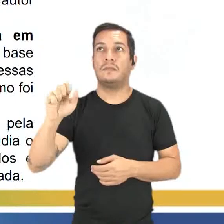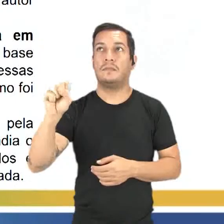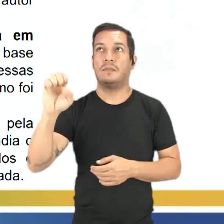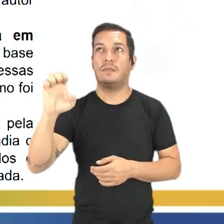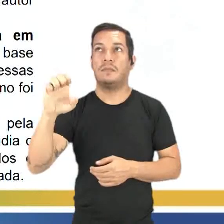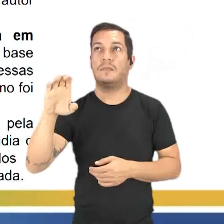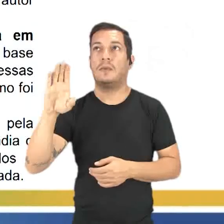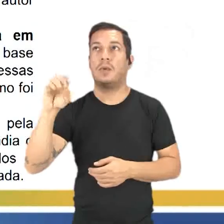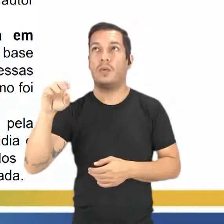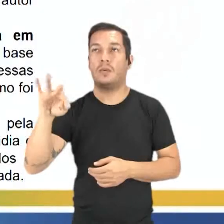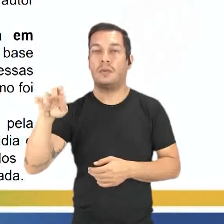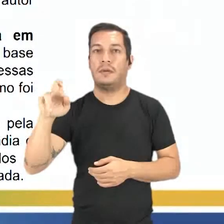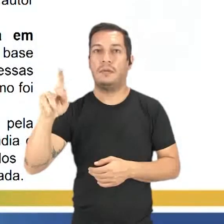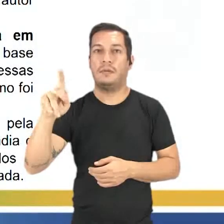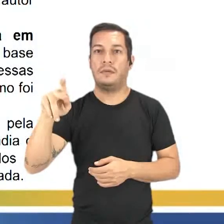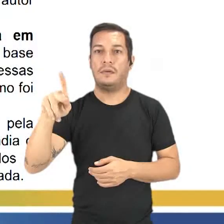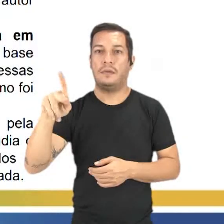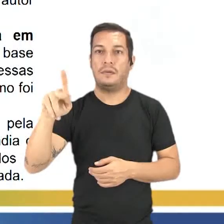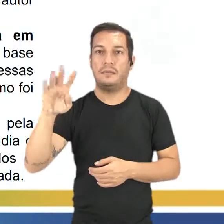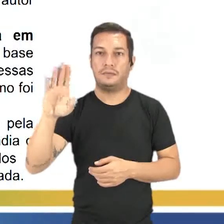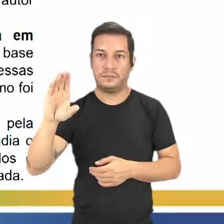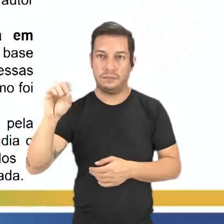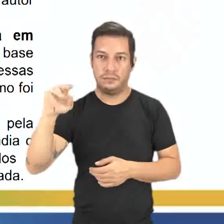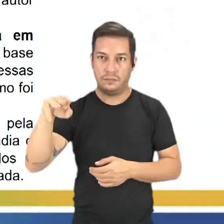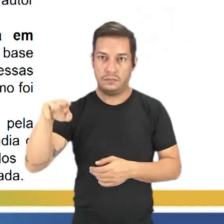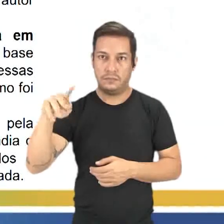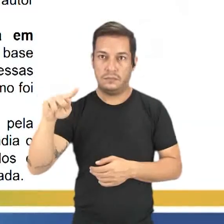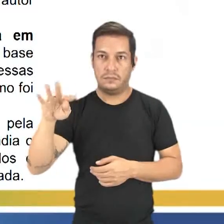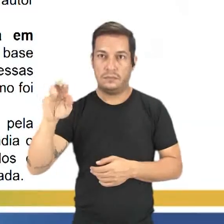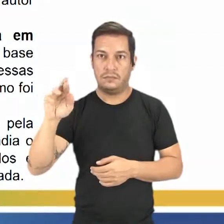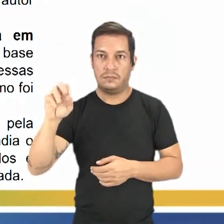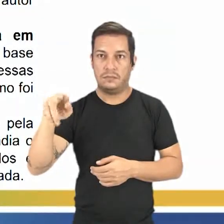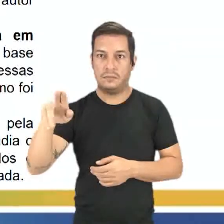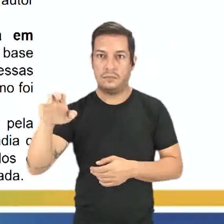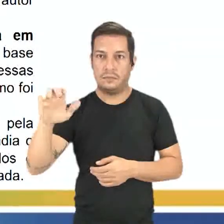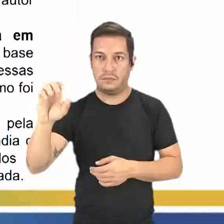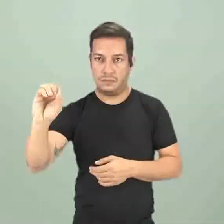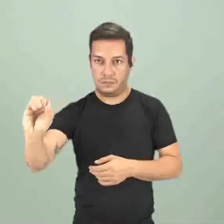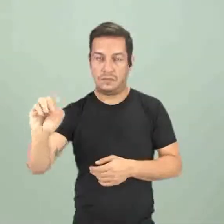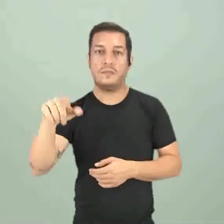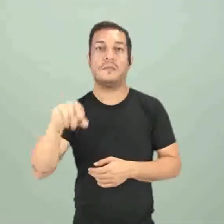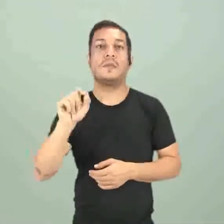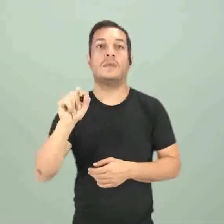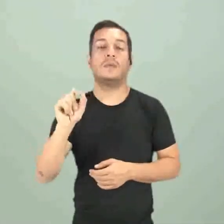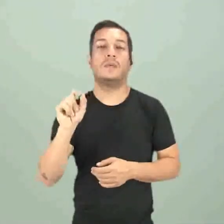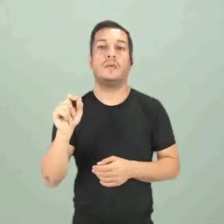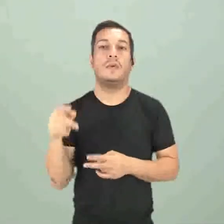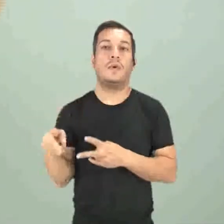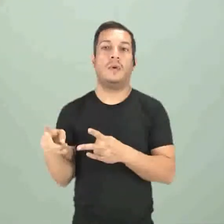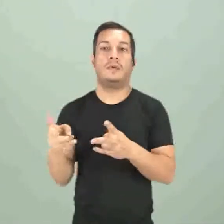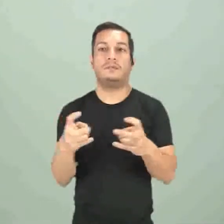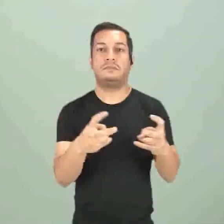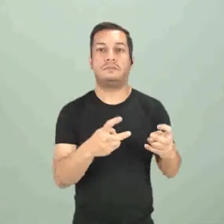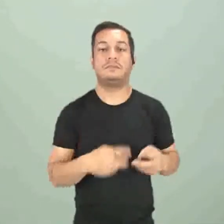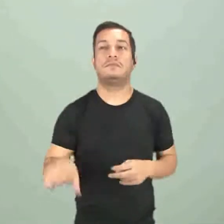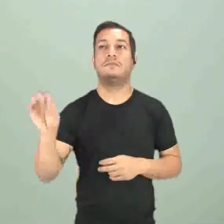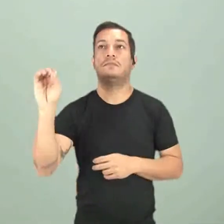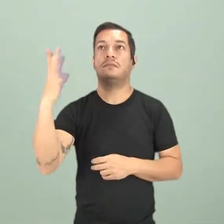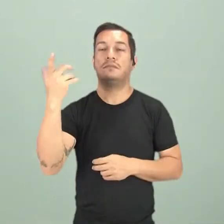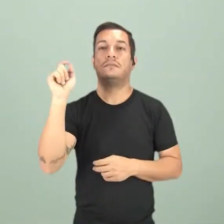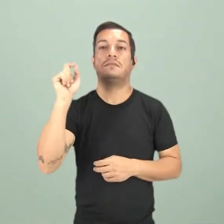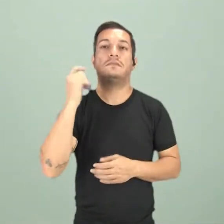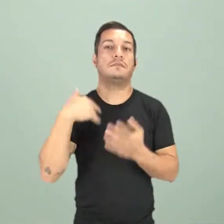francês meio leigo, isso queria dizer o quê? Era um resgate do que aconteceu